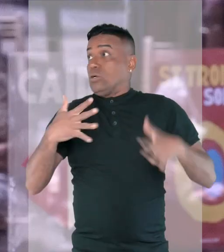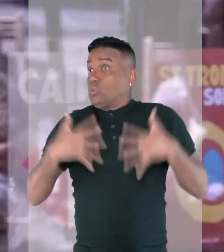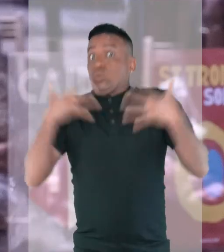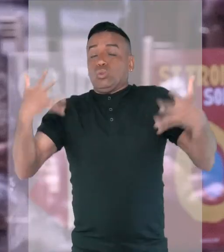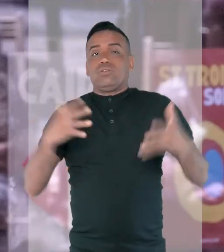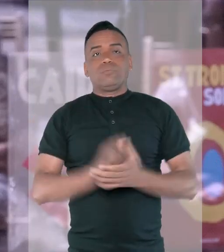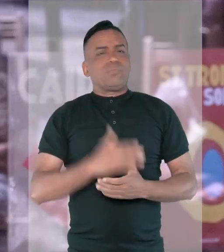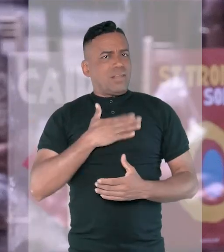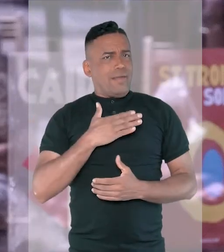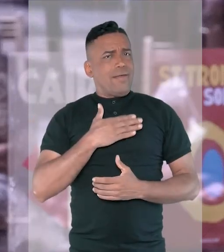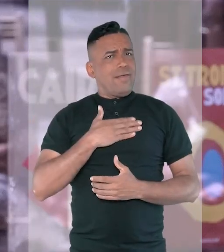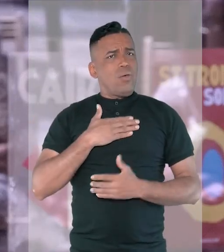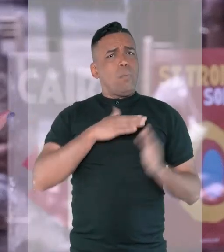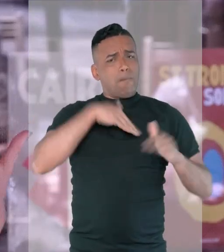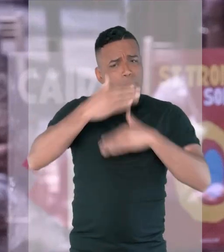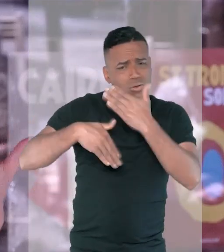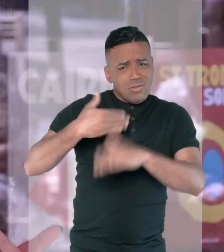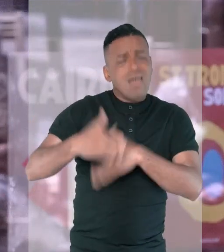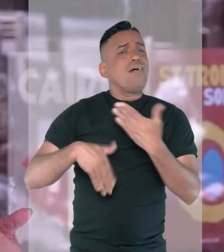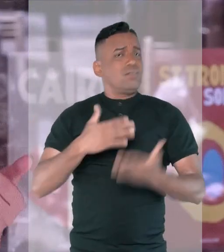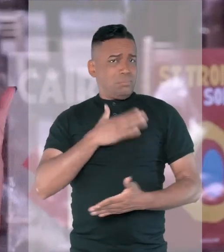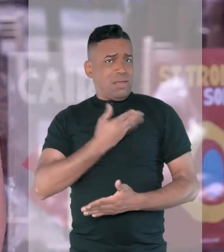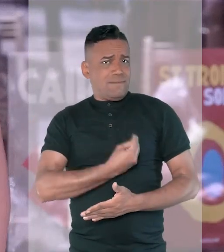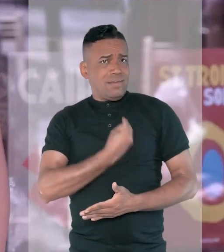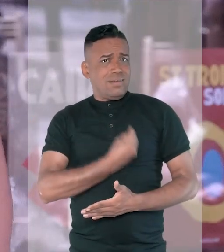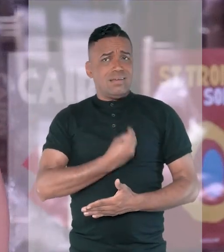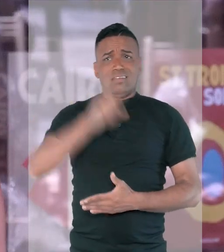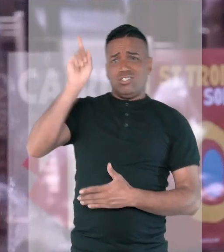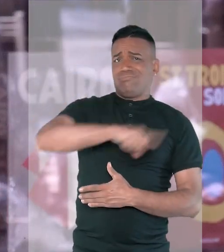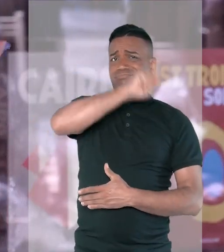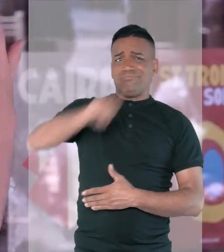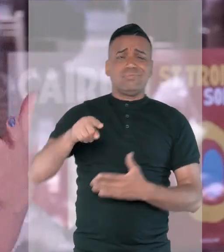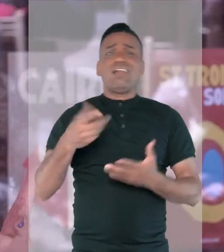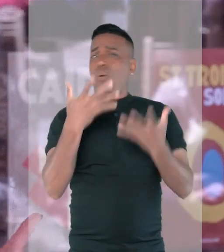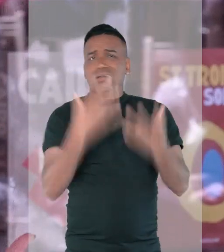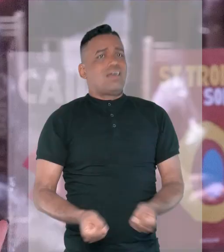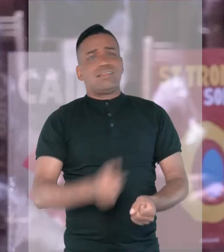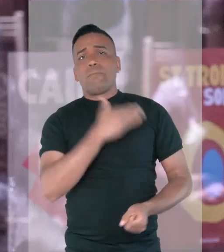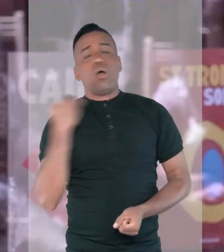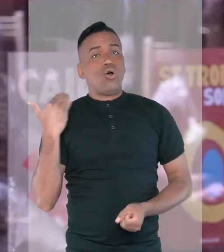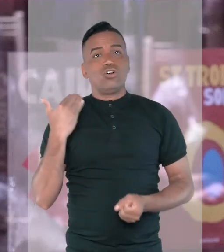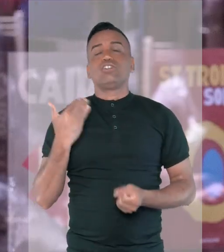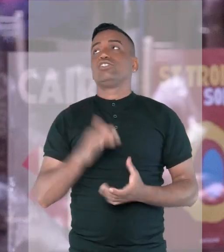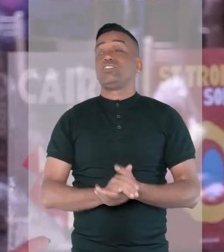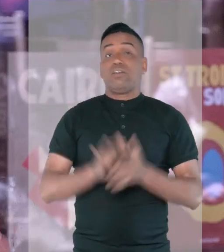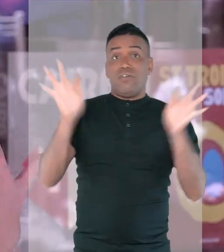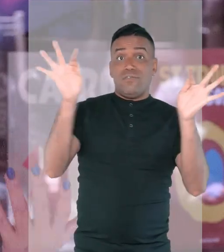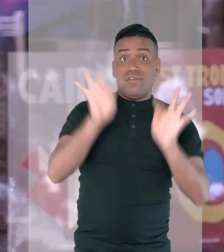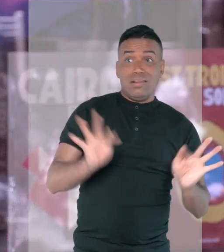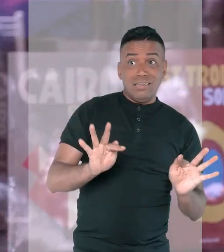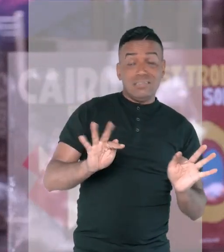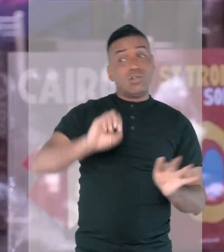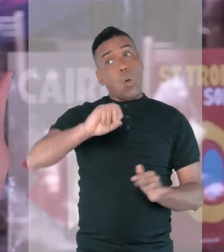assustador. Eu passei por um processo muito grande de recusa da morte.